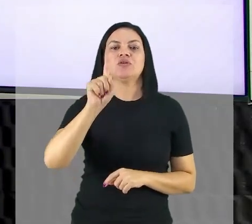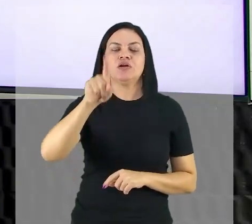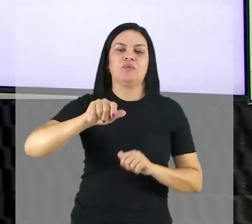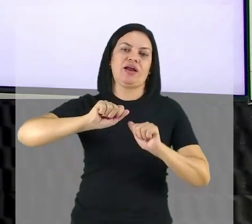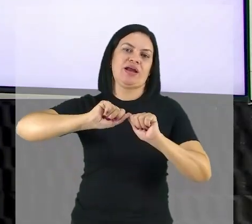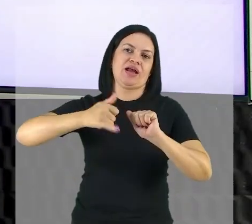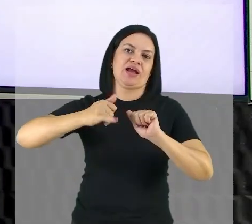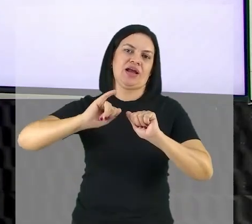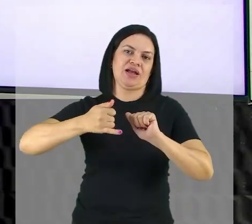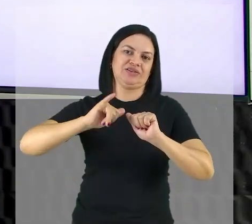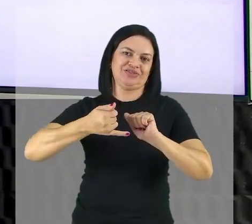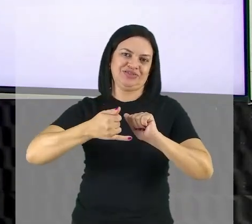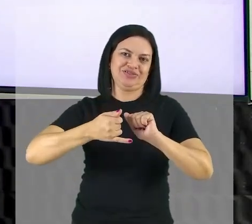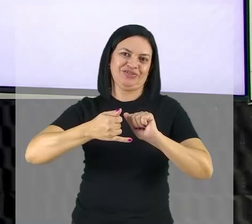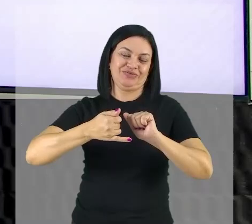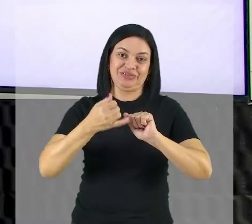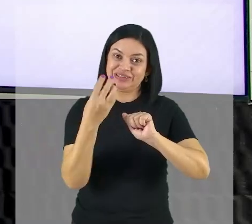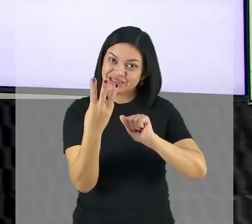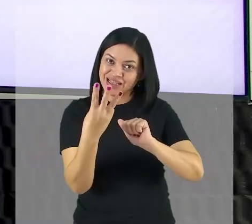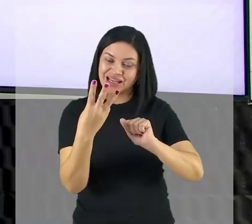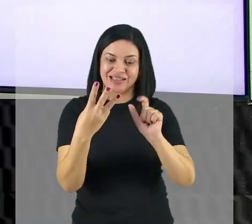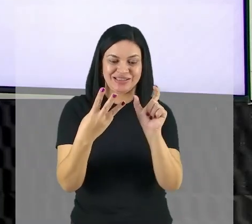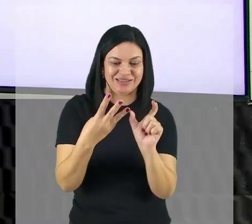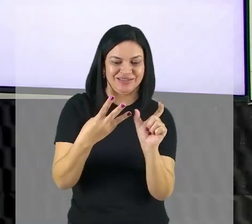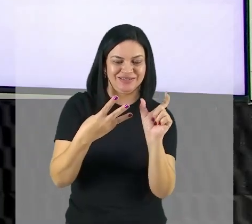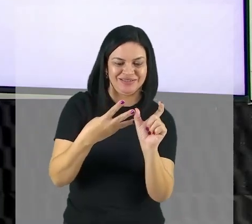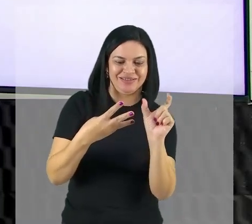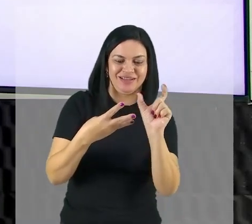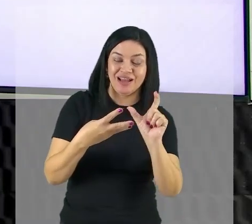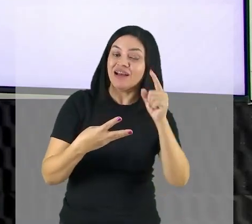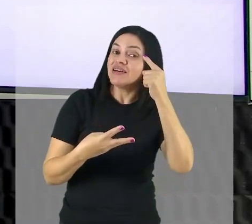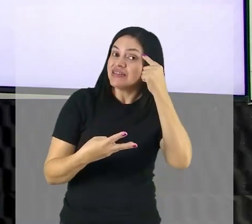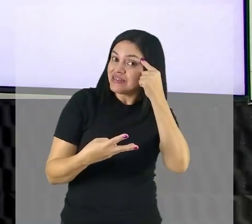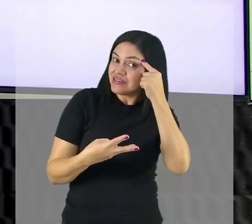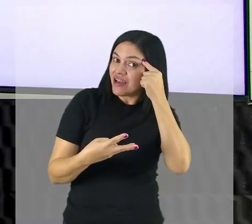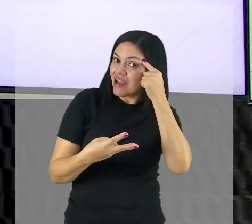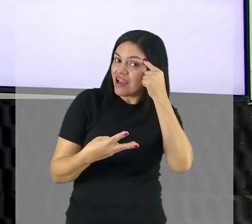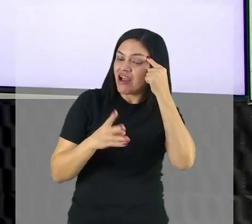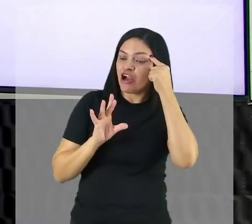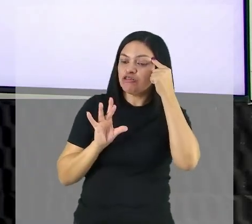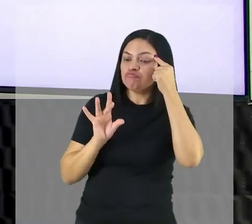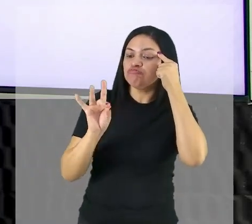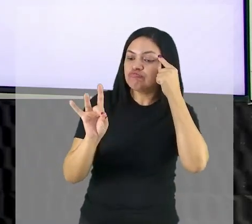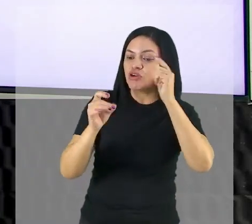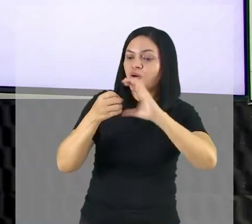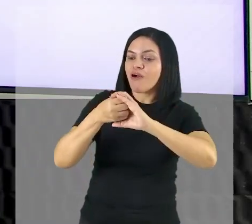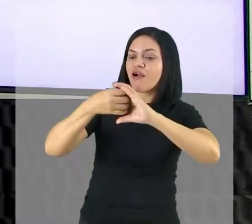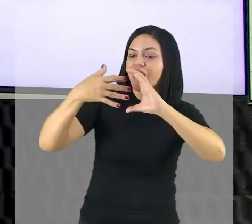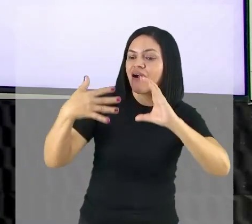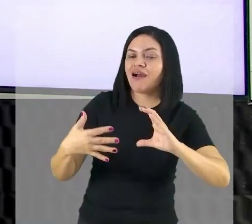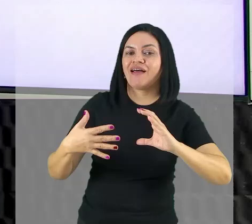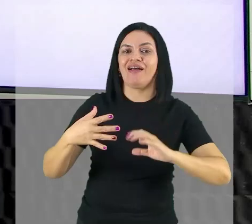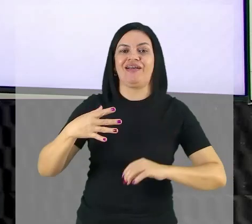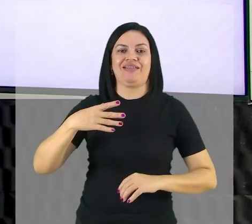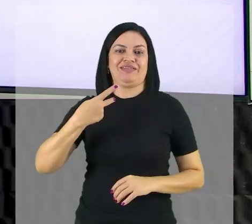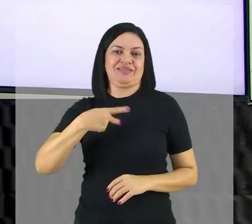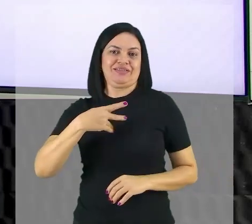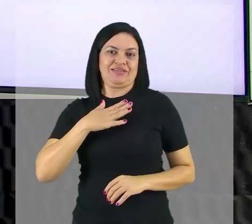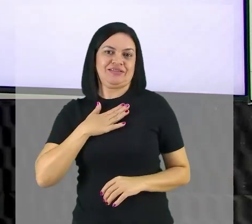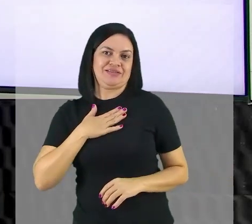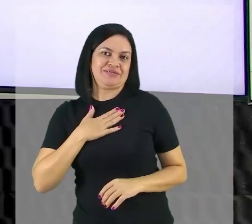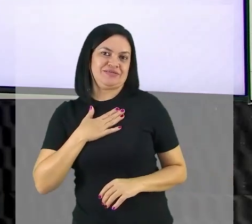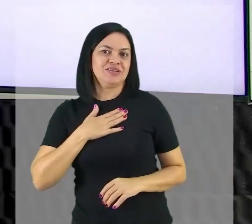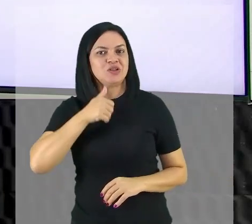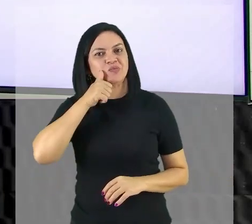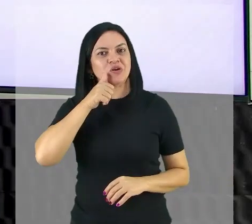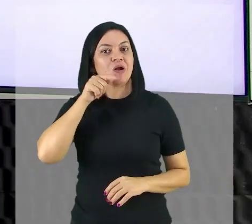adjetivos. As três palavras servem para dar aquela ideia de característica, de qualidade, como a gente falava há um tempo atrás, quando